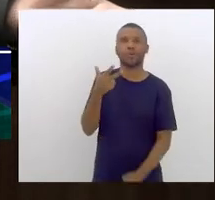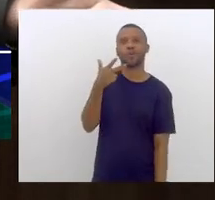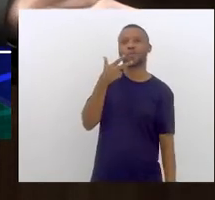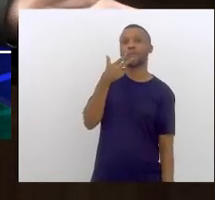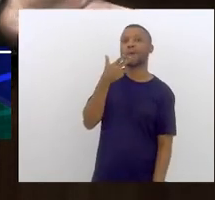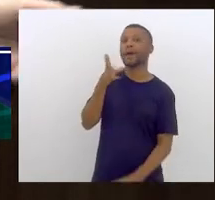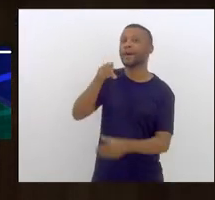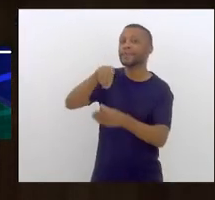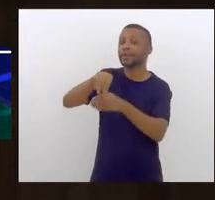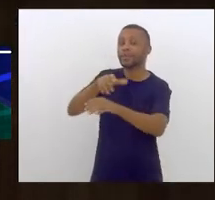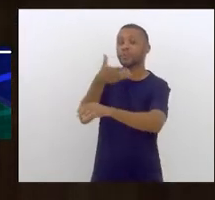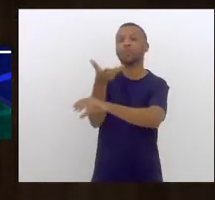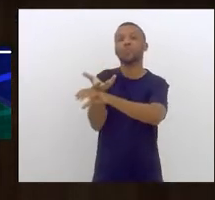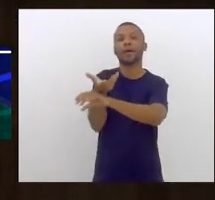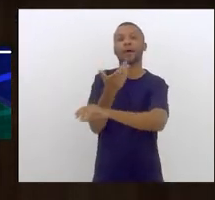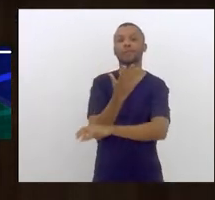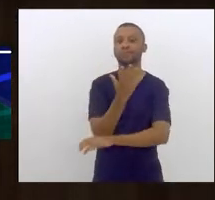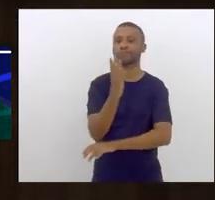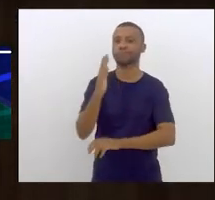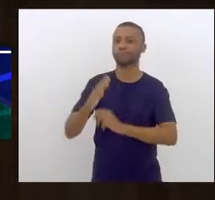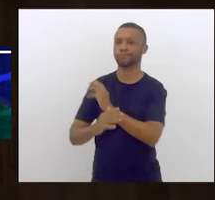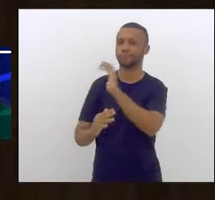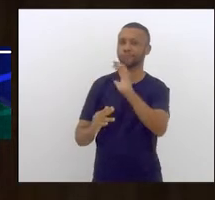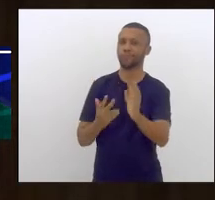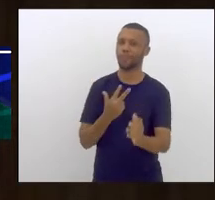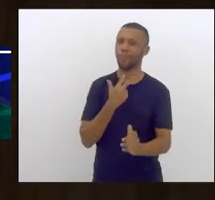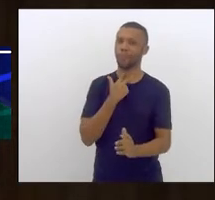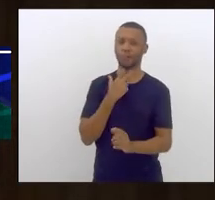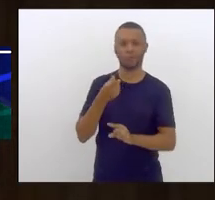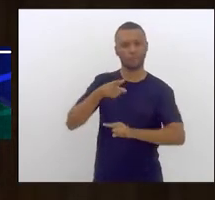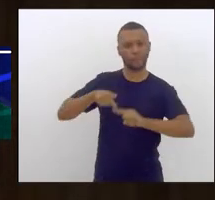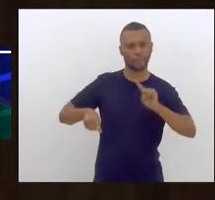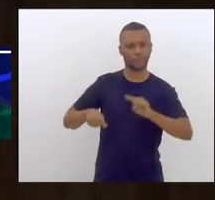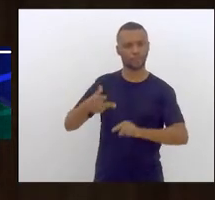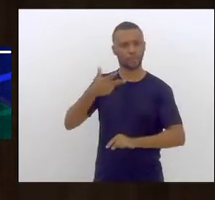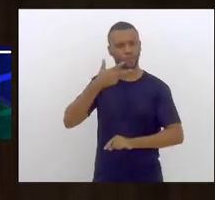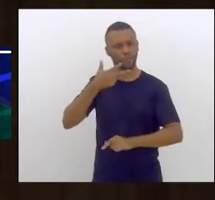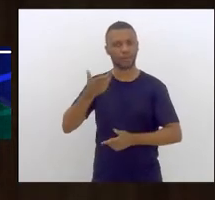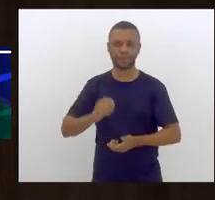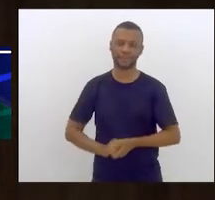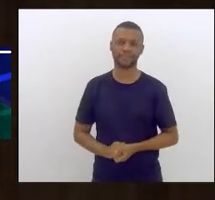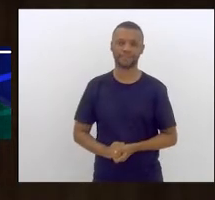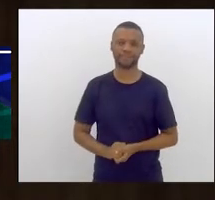parques, senhor presidente. Mas isso é questão do incêndio.